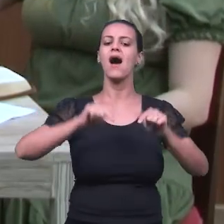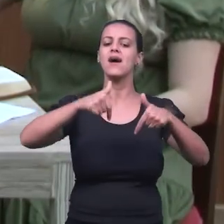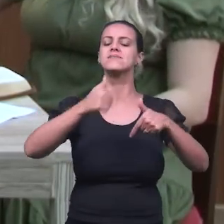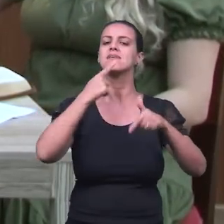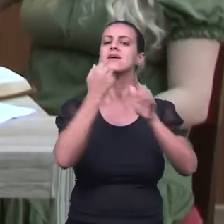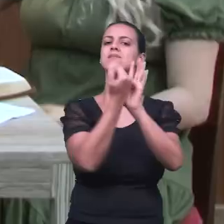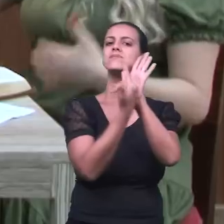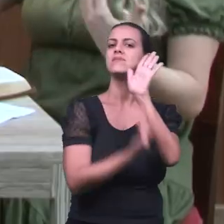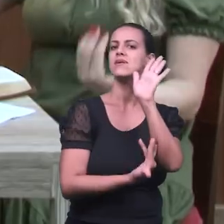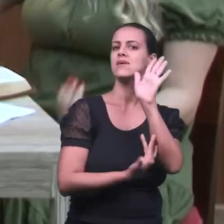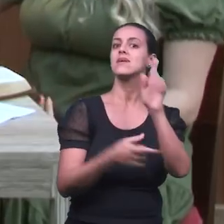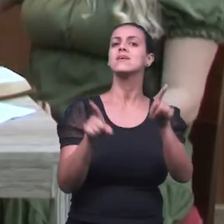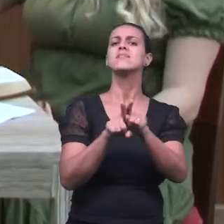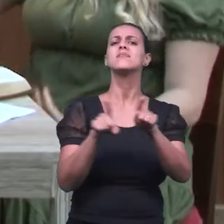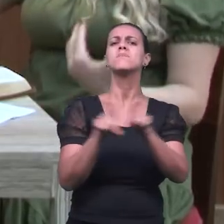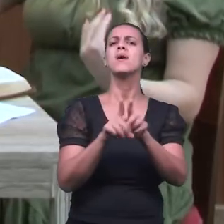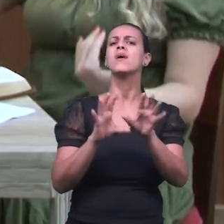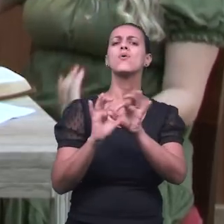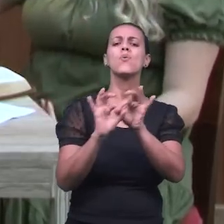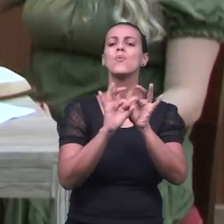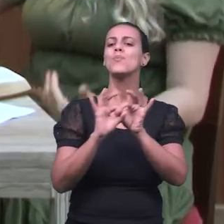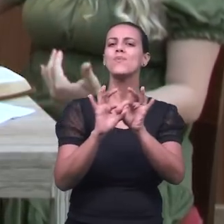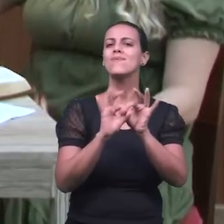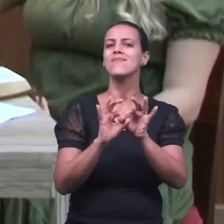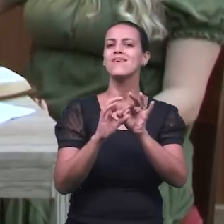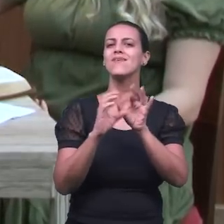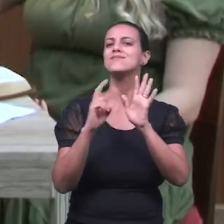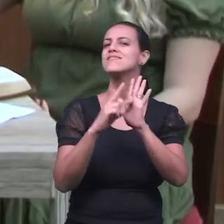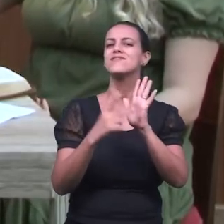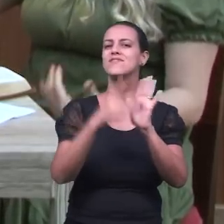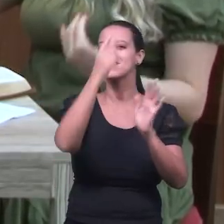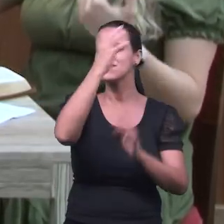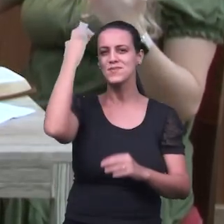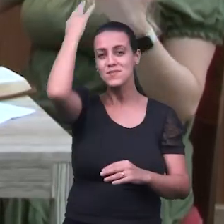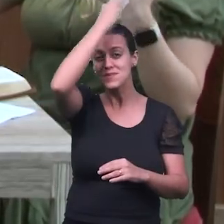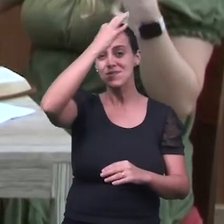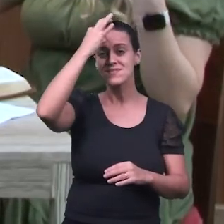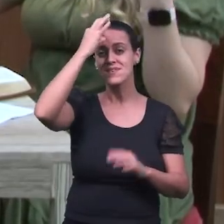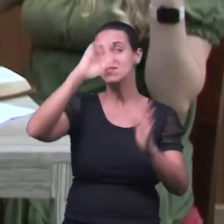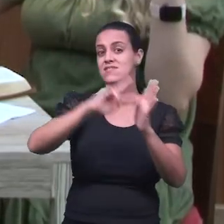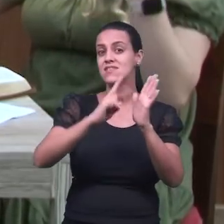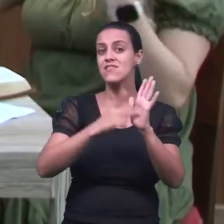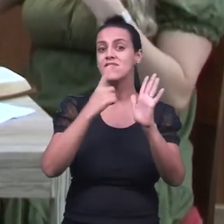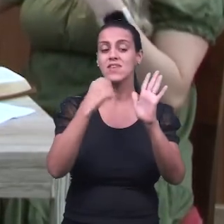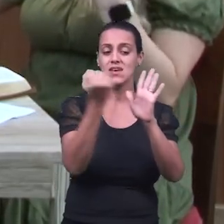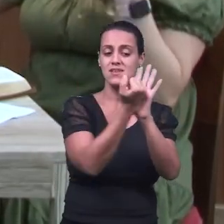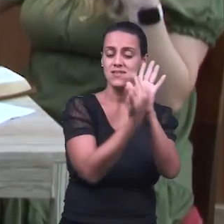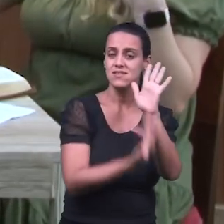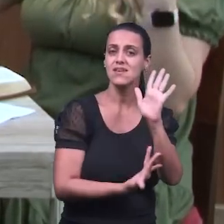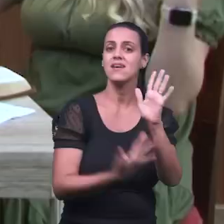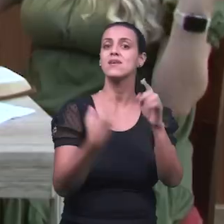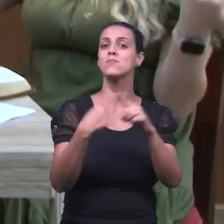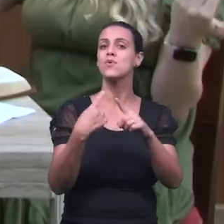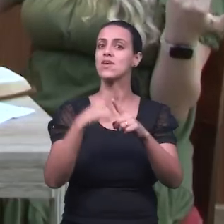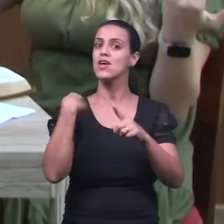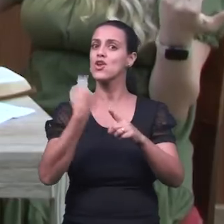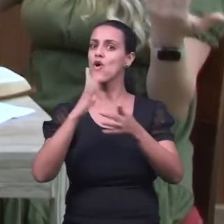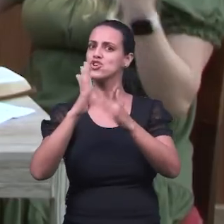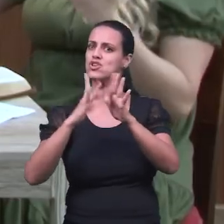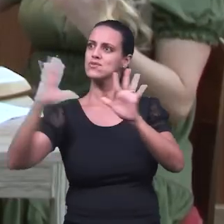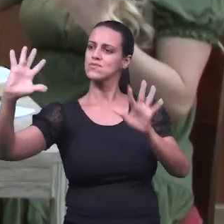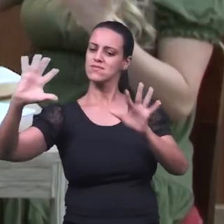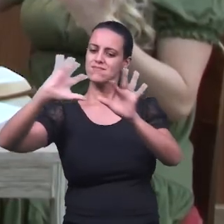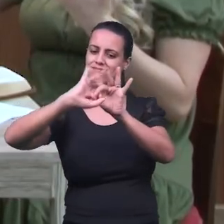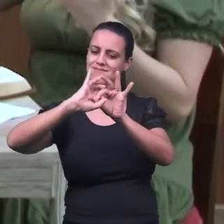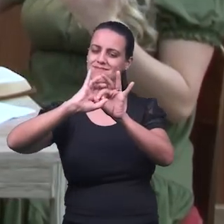fala de comunhão, a gente também fala de novo do Espírito Santo, do sangue, porque a nossa comunhão com Jesus